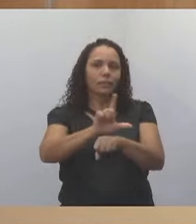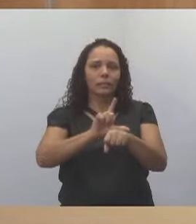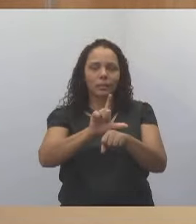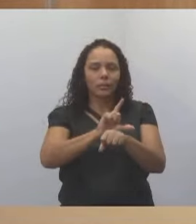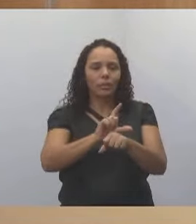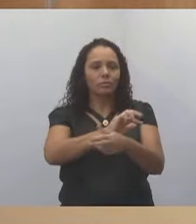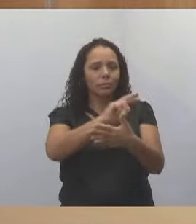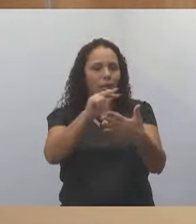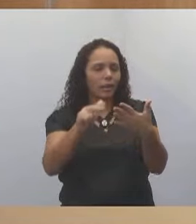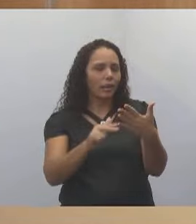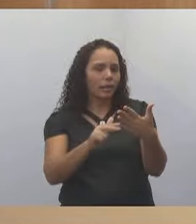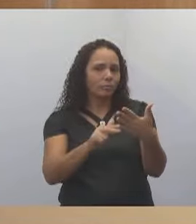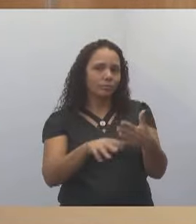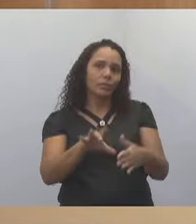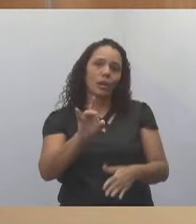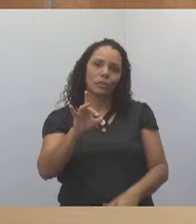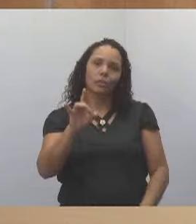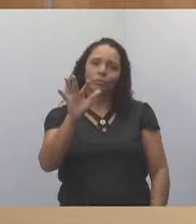leis de cunho federal.